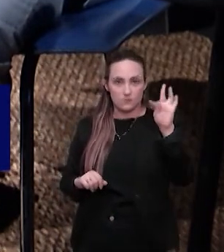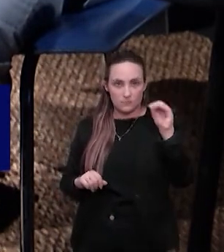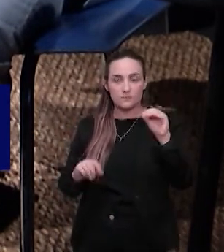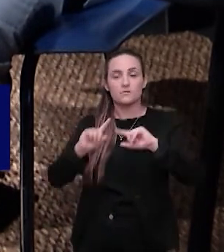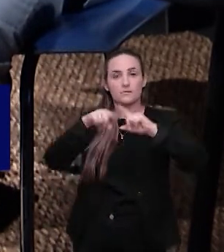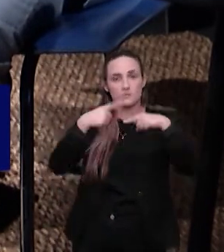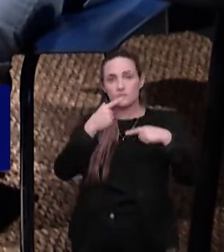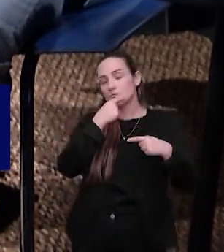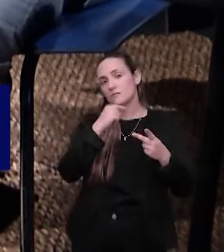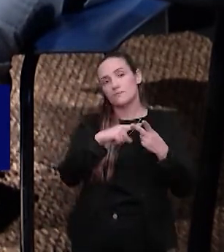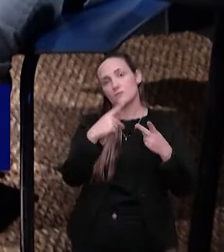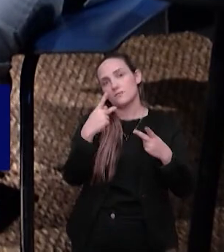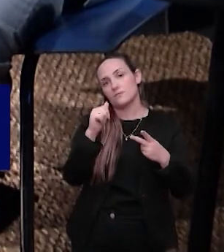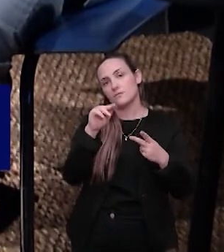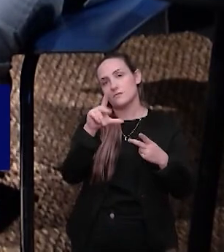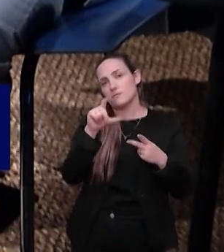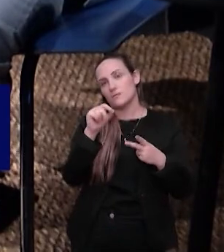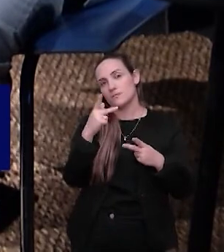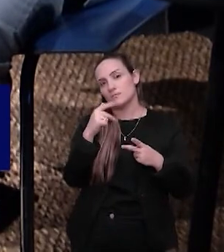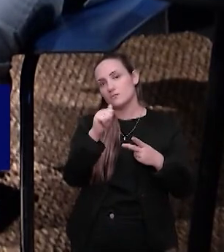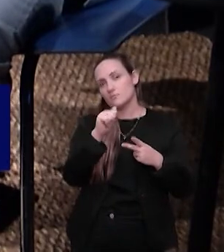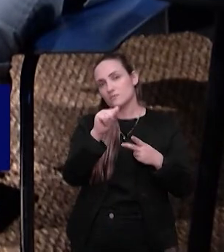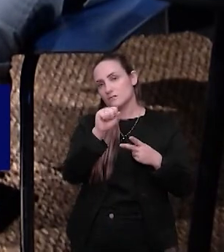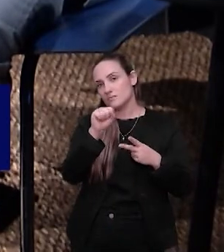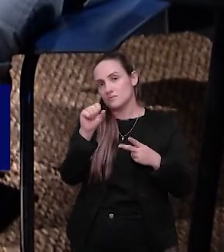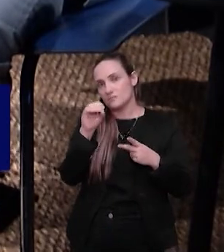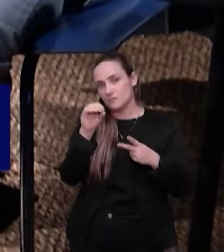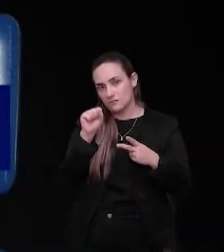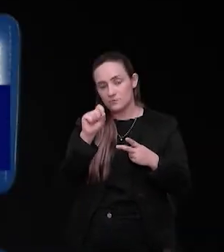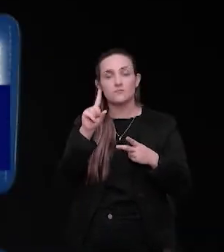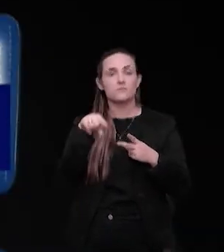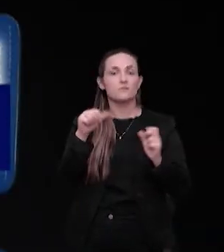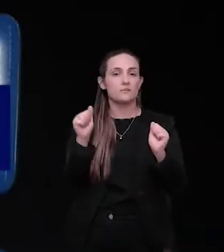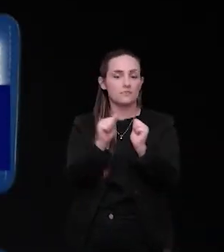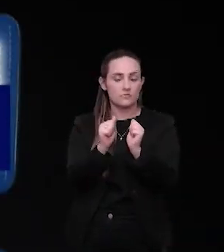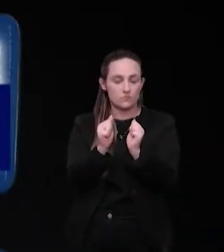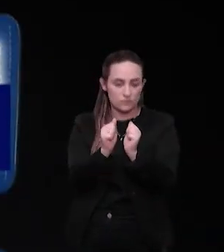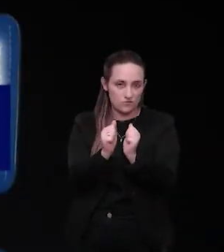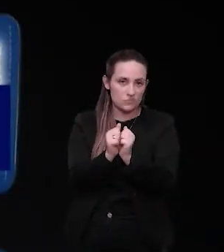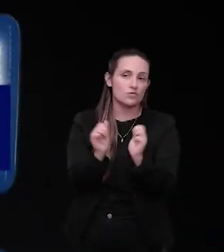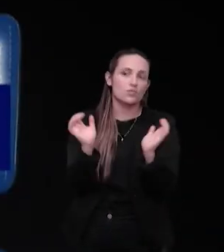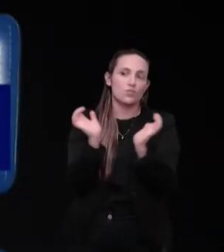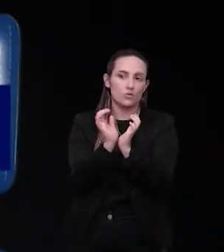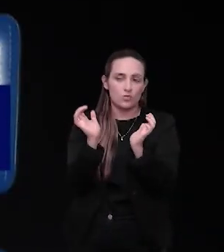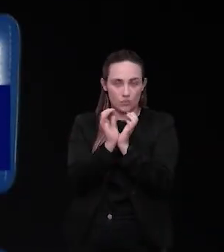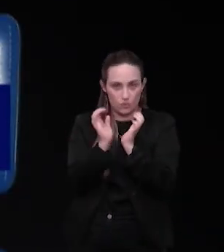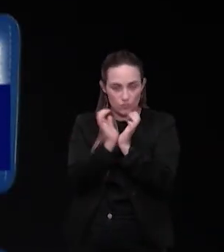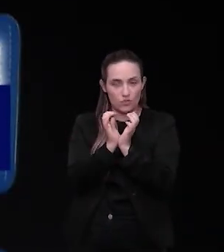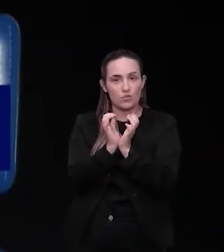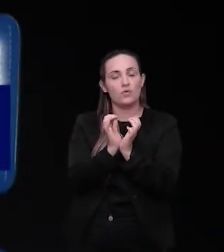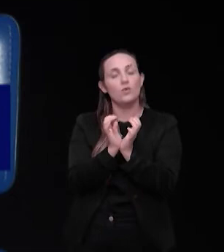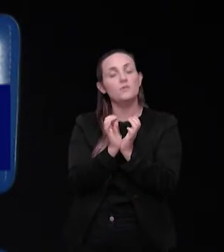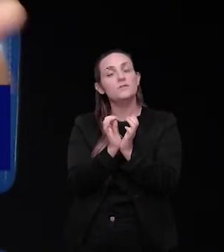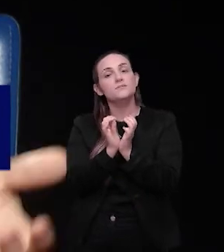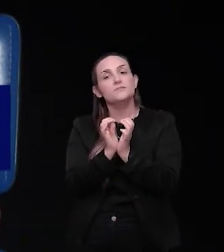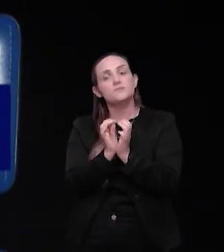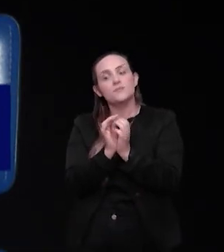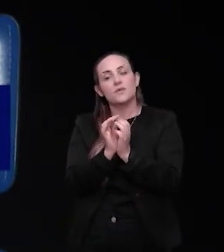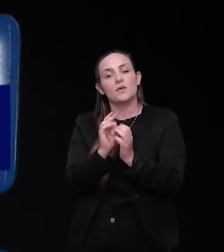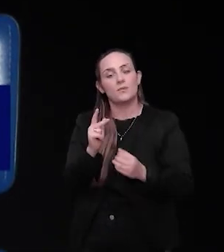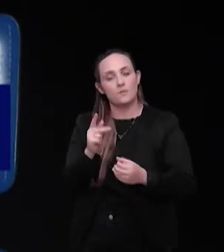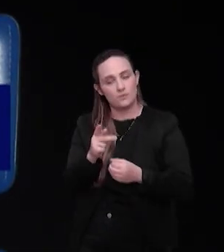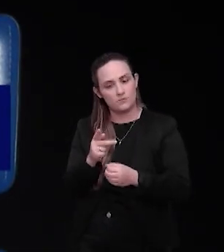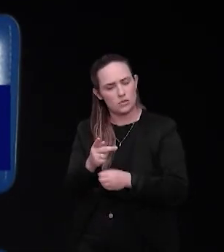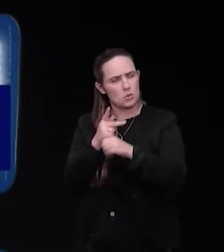E com esse debate, o próprio Colégio de Procuradores concordou. E de fato, por eu ter vivência, quer seja em